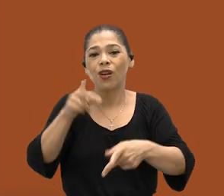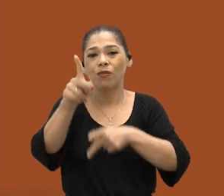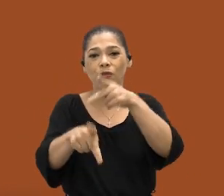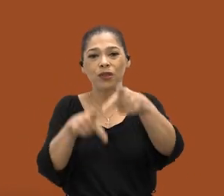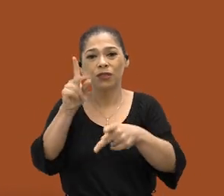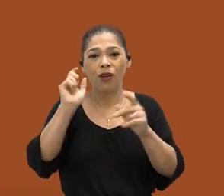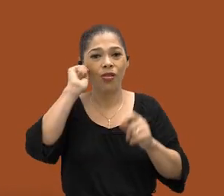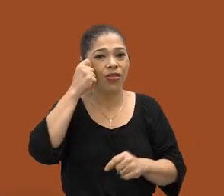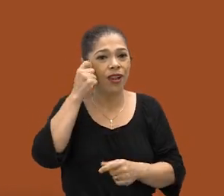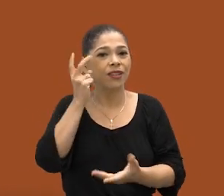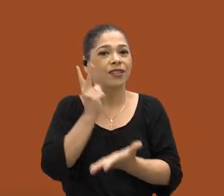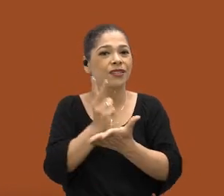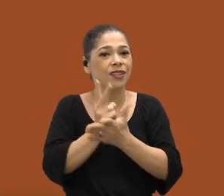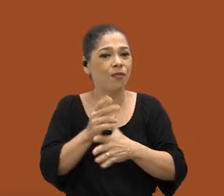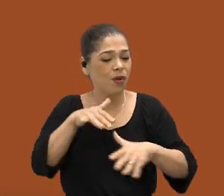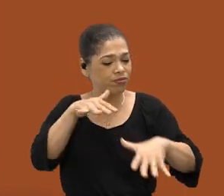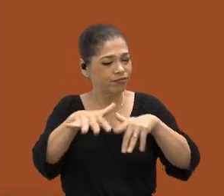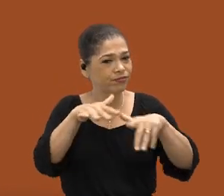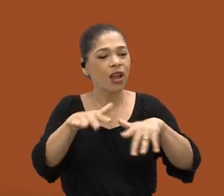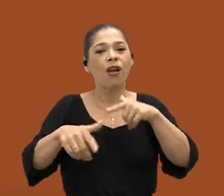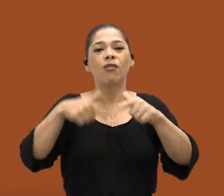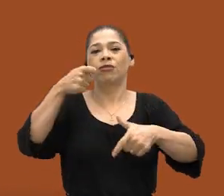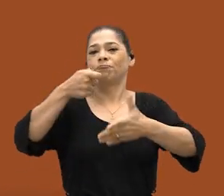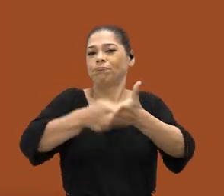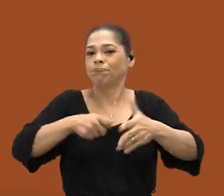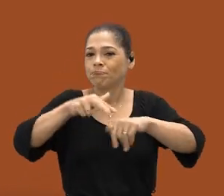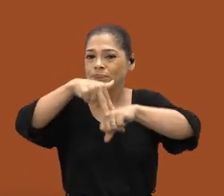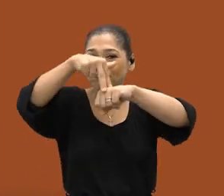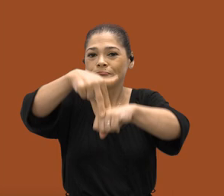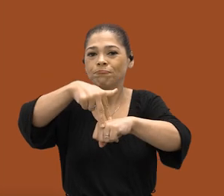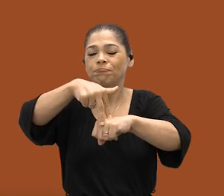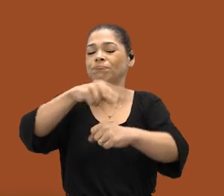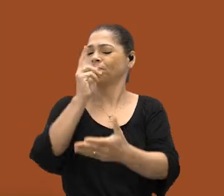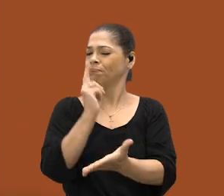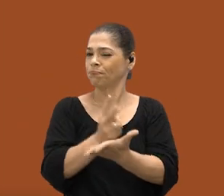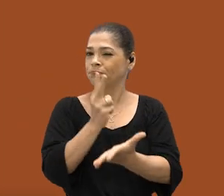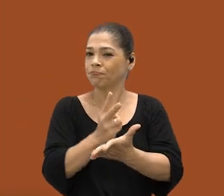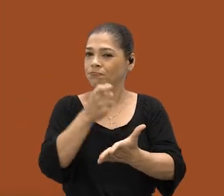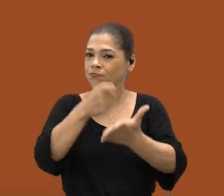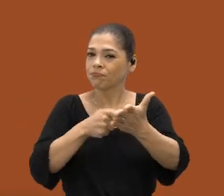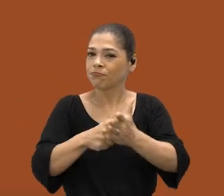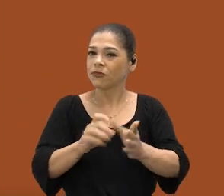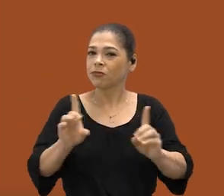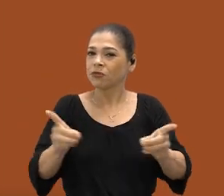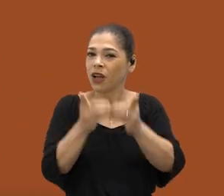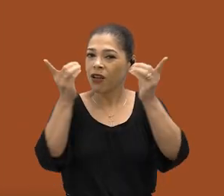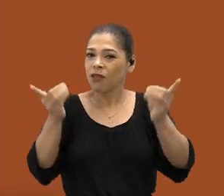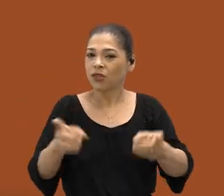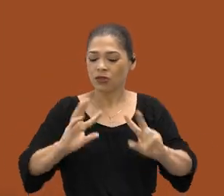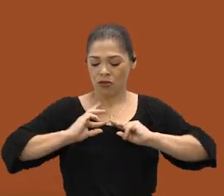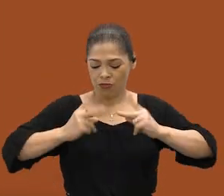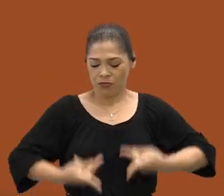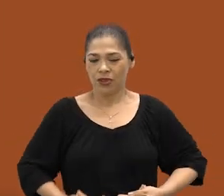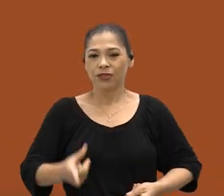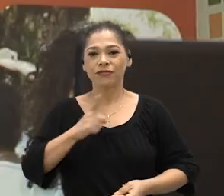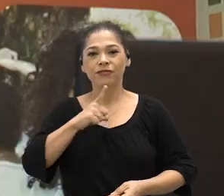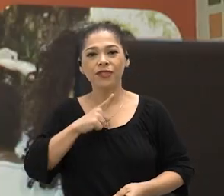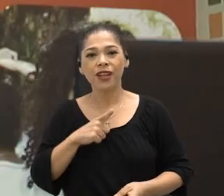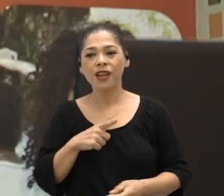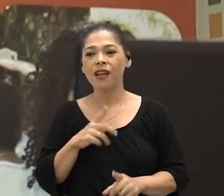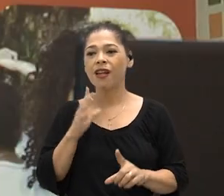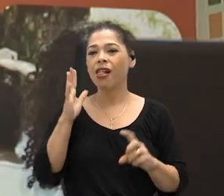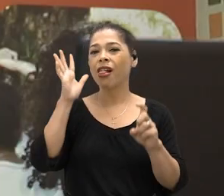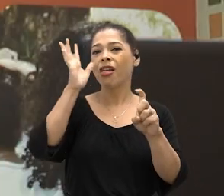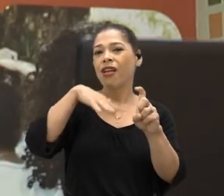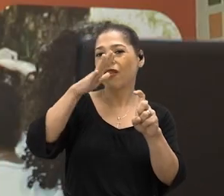negra sempre se montou parte dela pelo menos você mostrou de pé e firme na luta por sua dignidade por sua humanidade